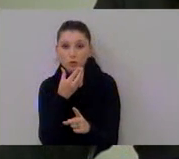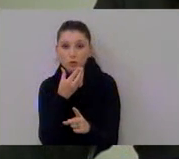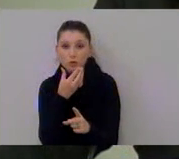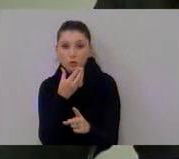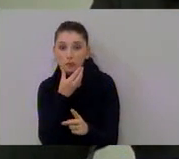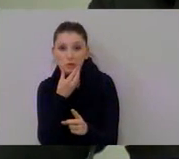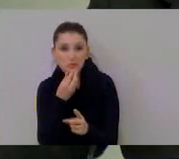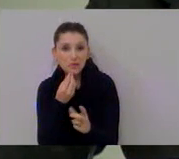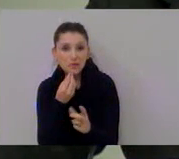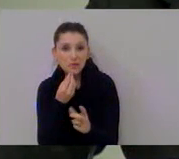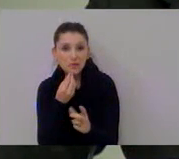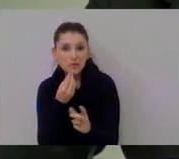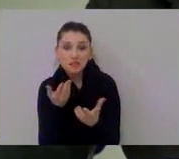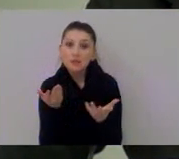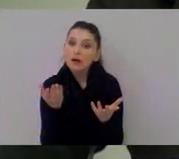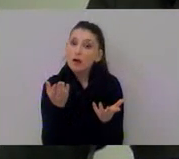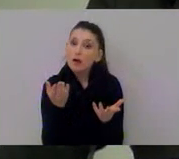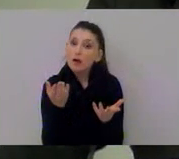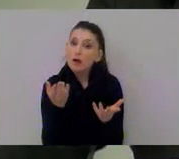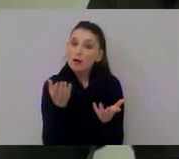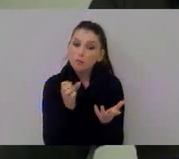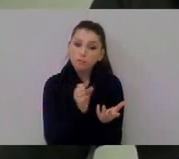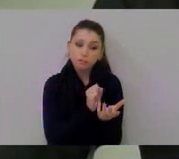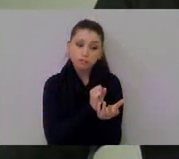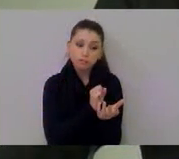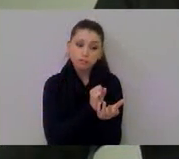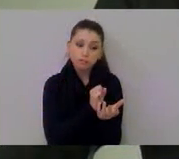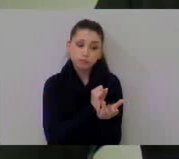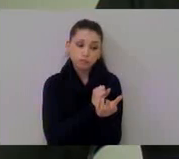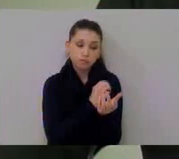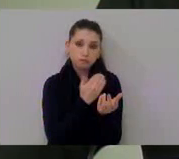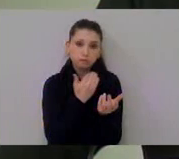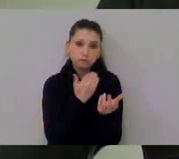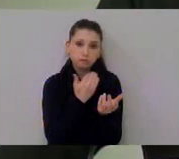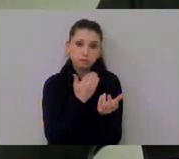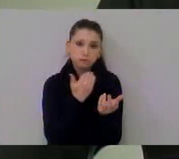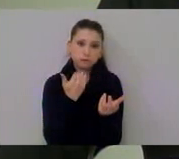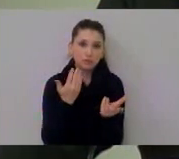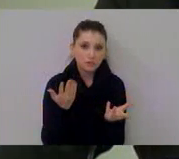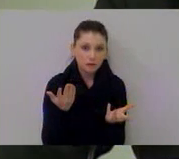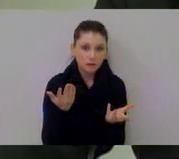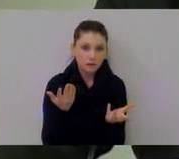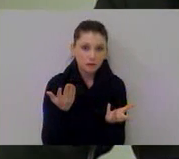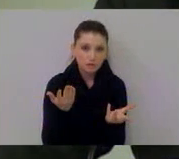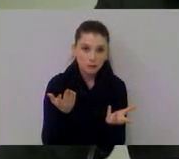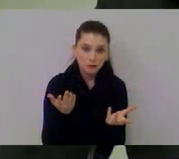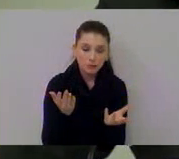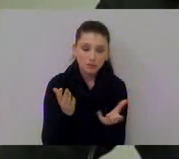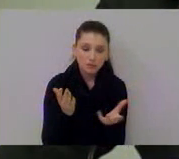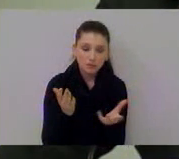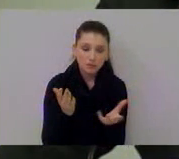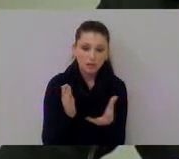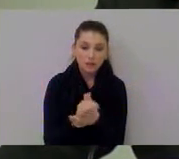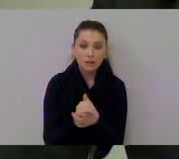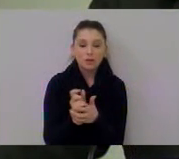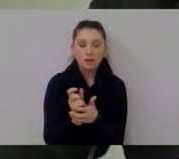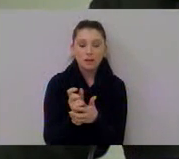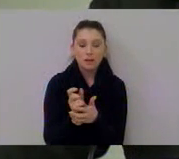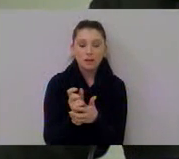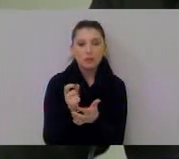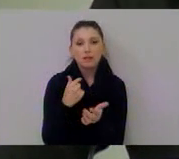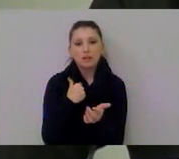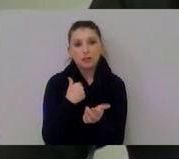as suas vítimas. Então, eu gostaria de trazer esse caso